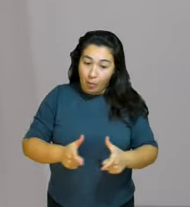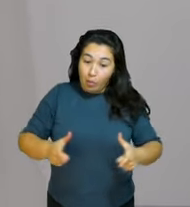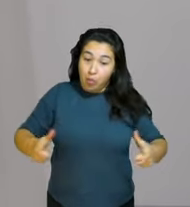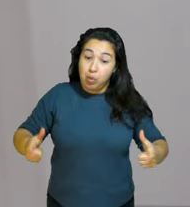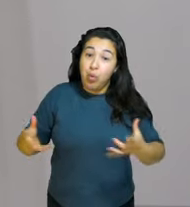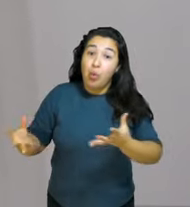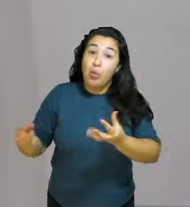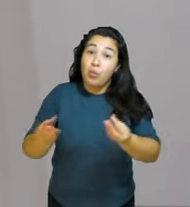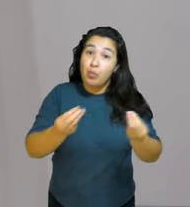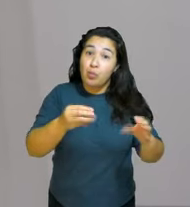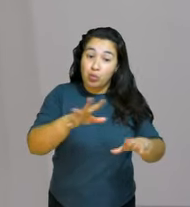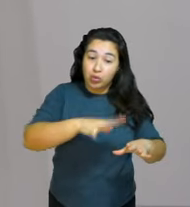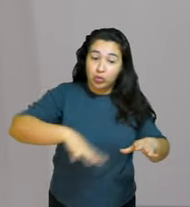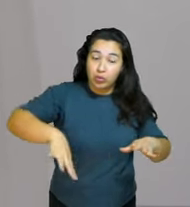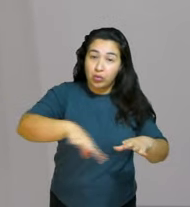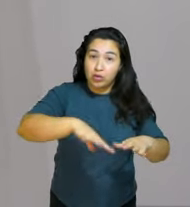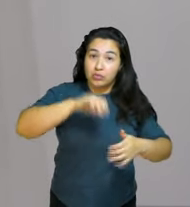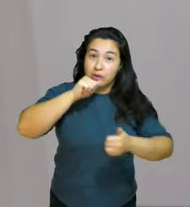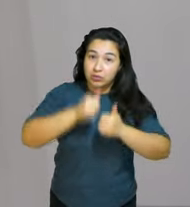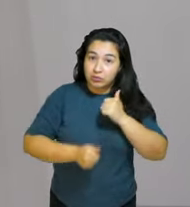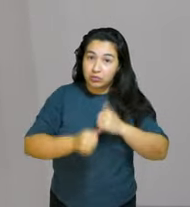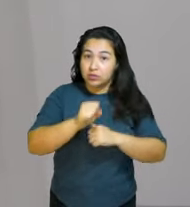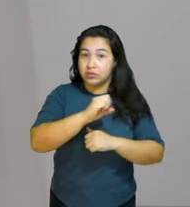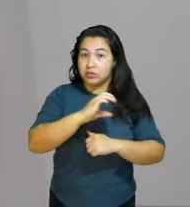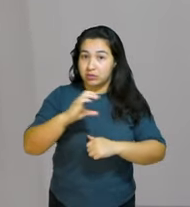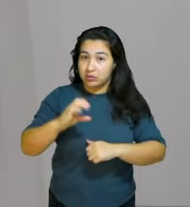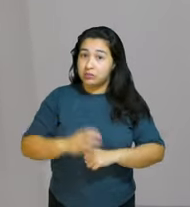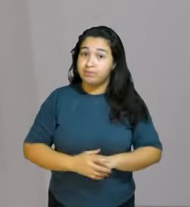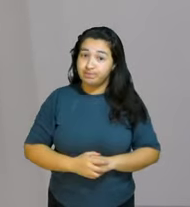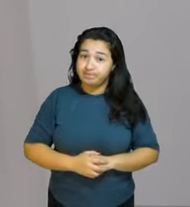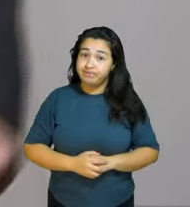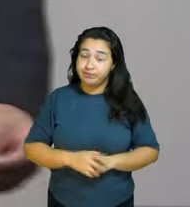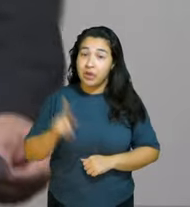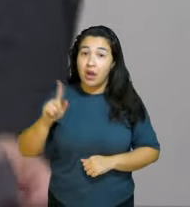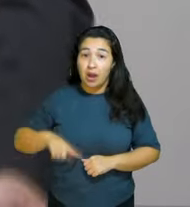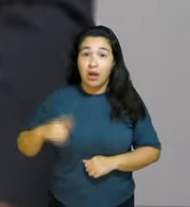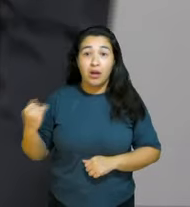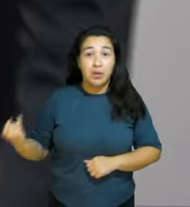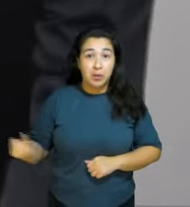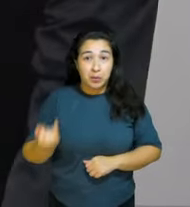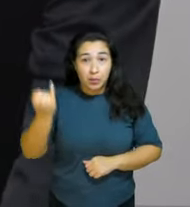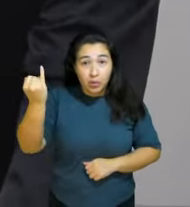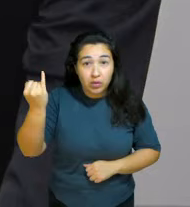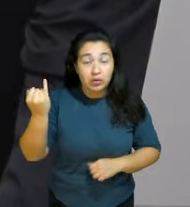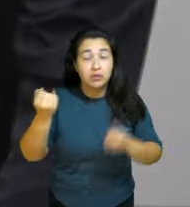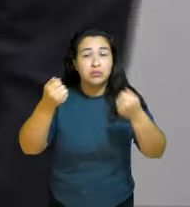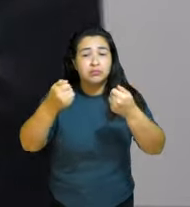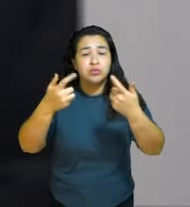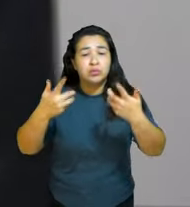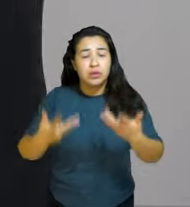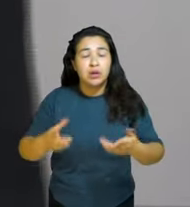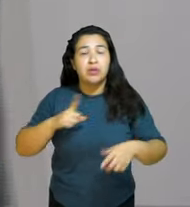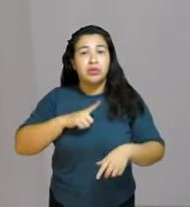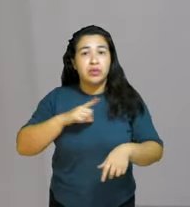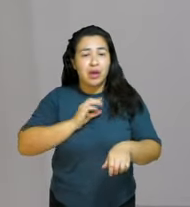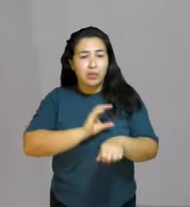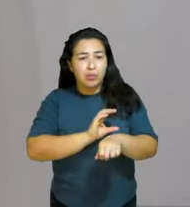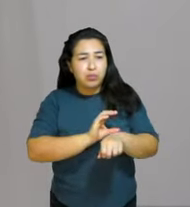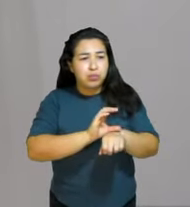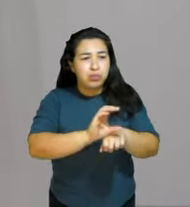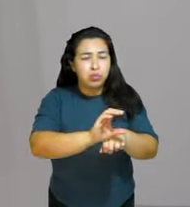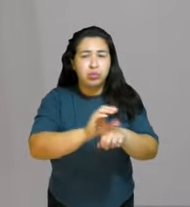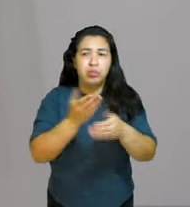da comunidade esportiva do Estado, sendo importante ressaltar os investimentos realizados